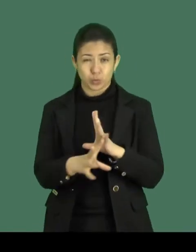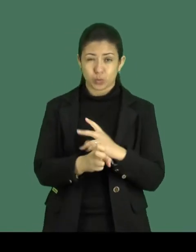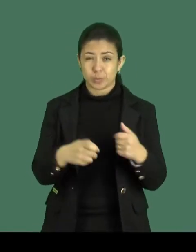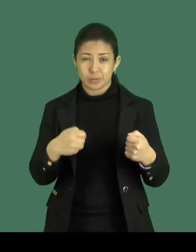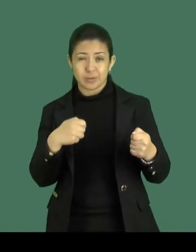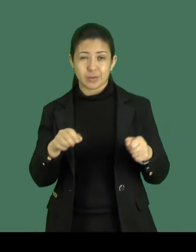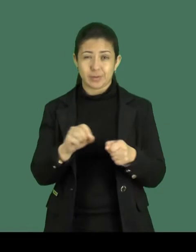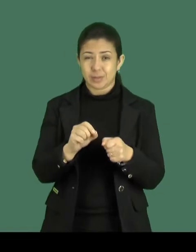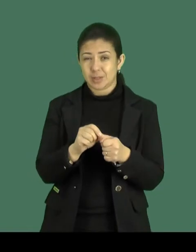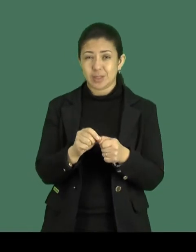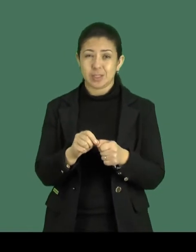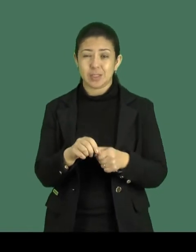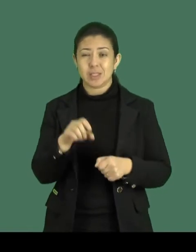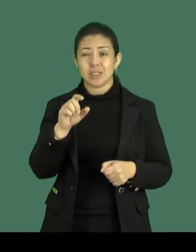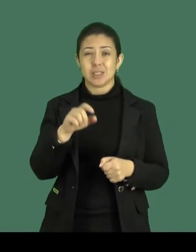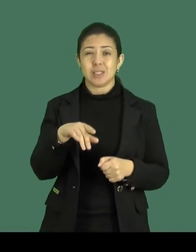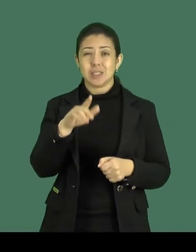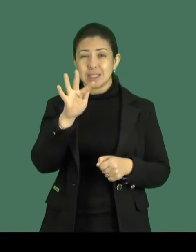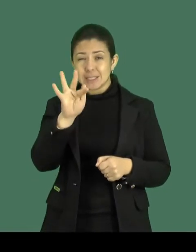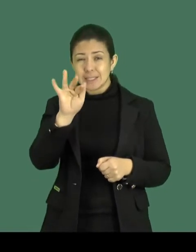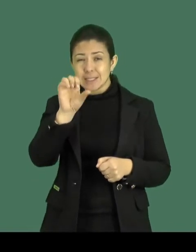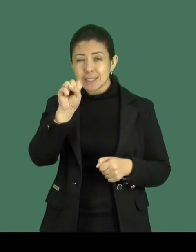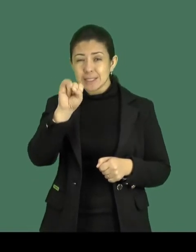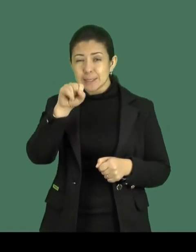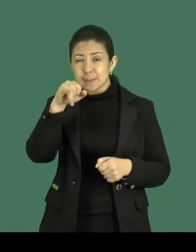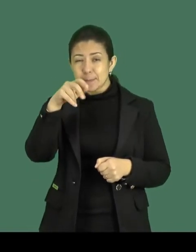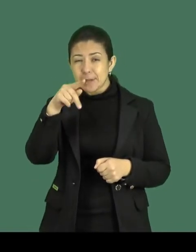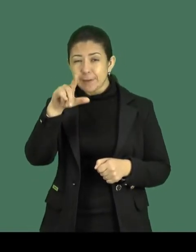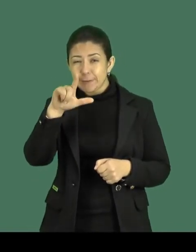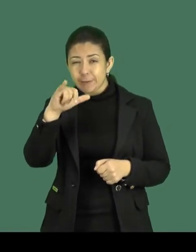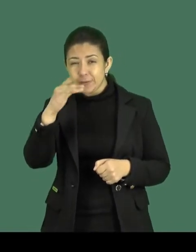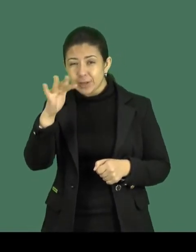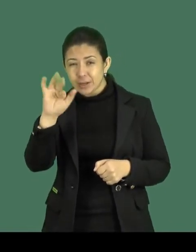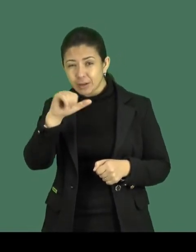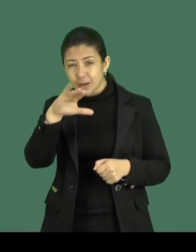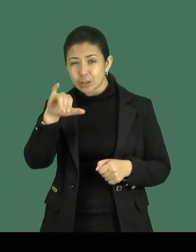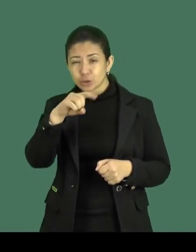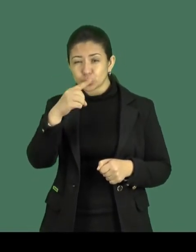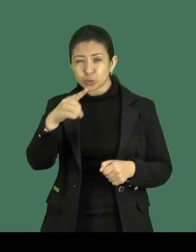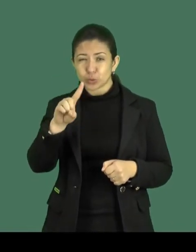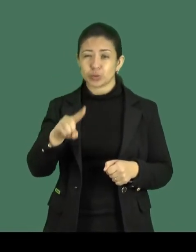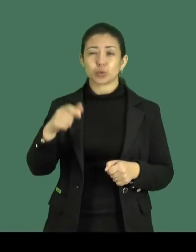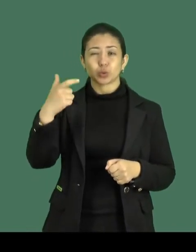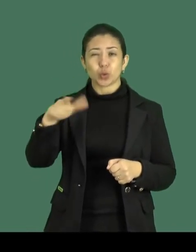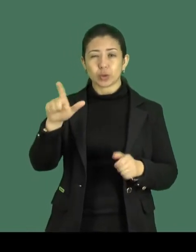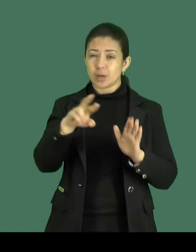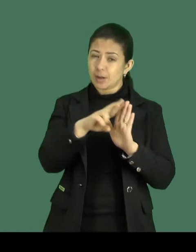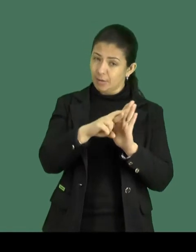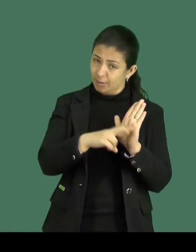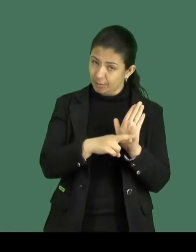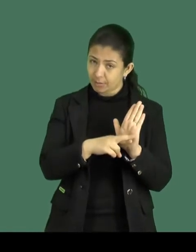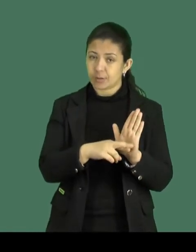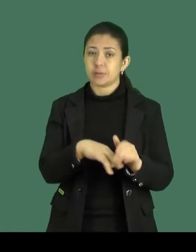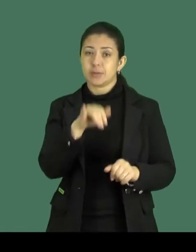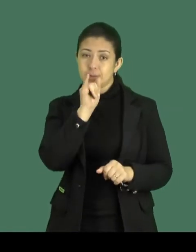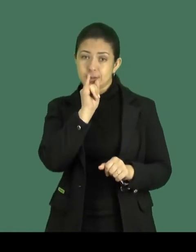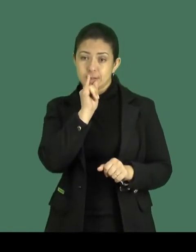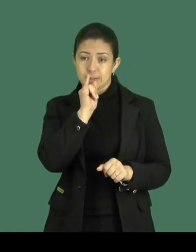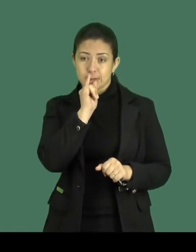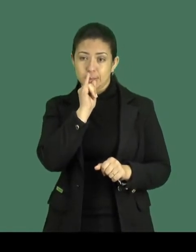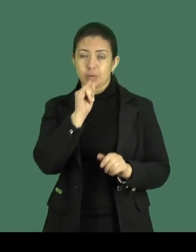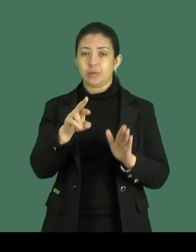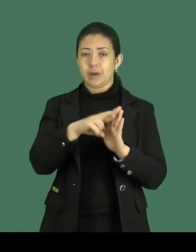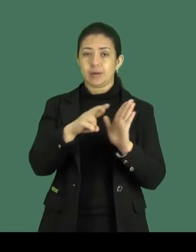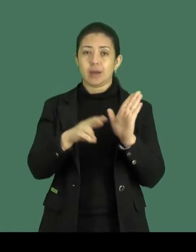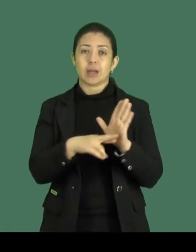preciso fazer as simplificações, nos ajuda muito as propriedades dos logaritmos. Quando eu tenho, por exemplo, o logaritmo